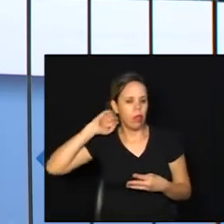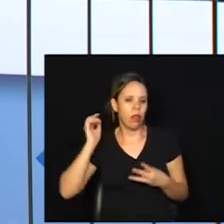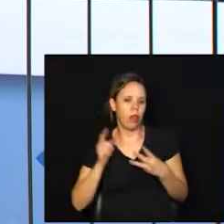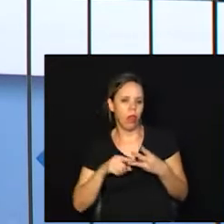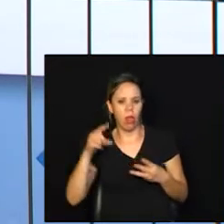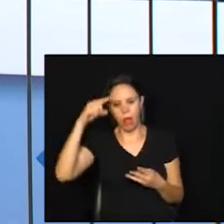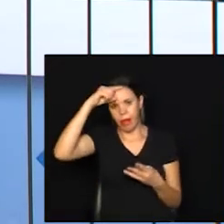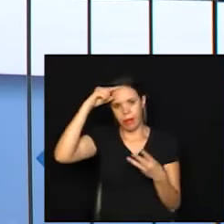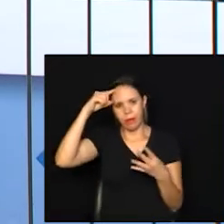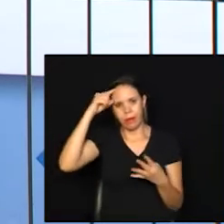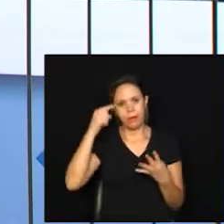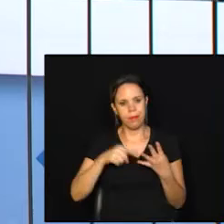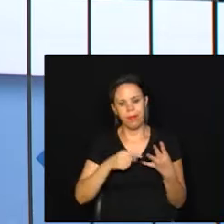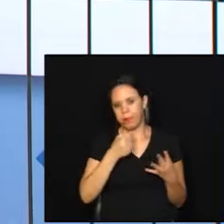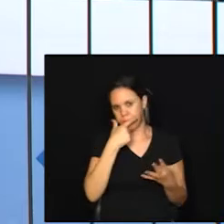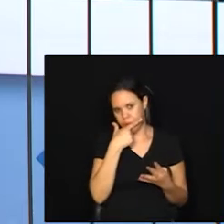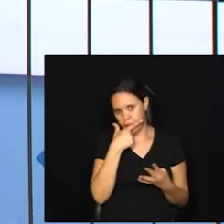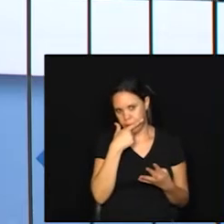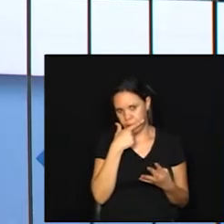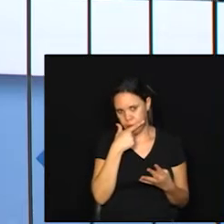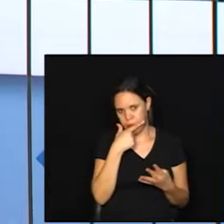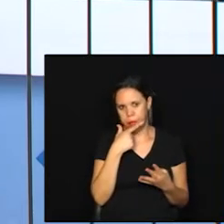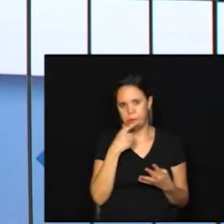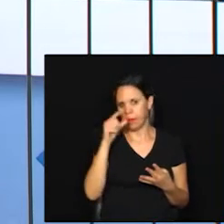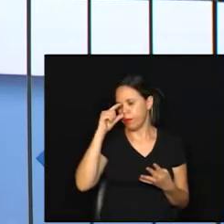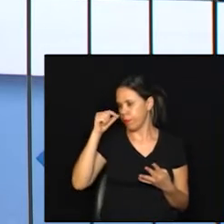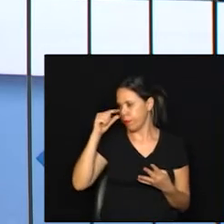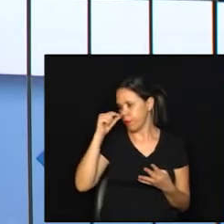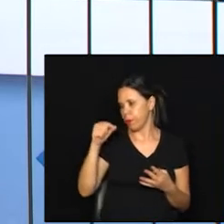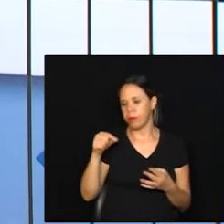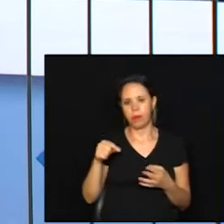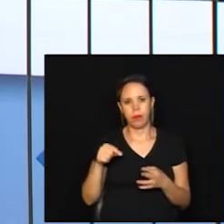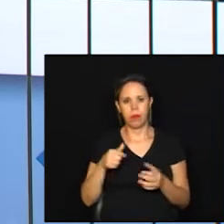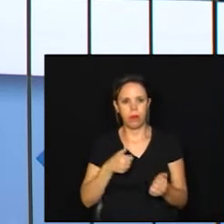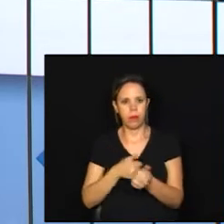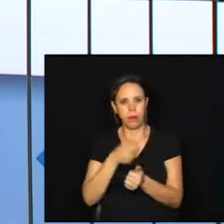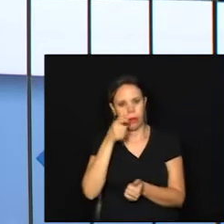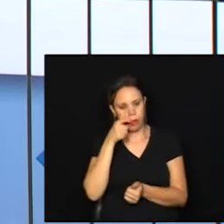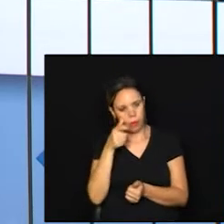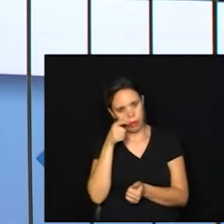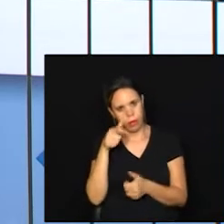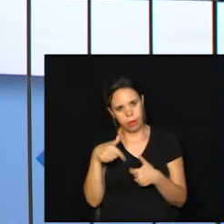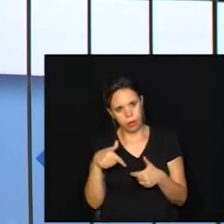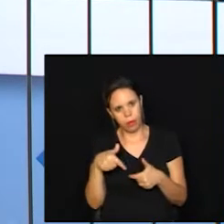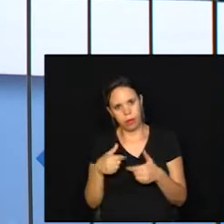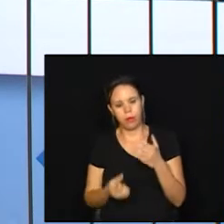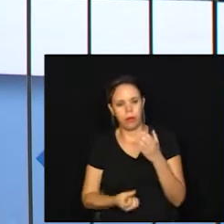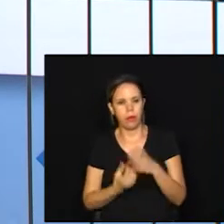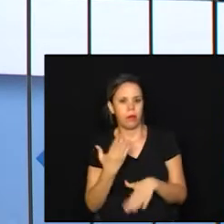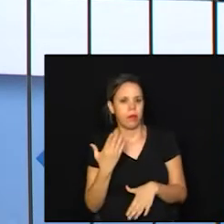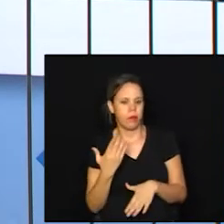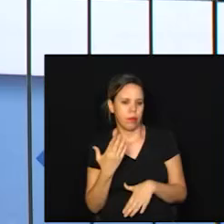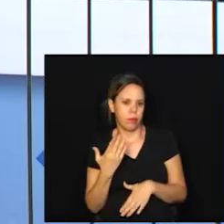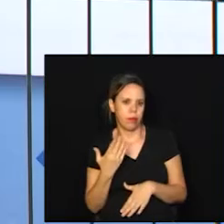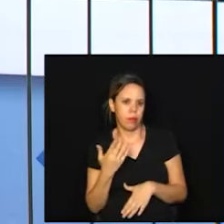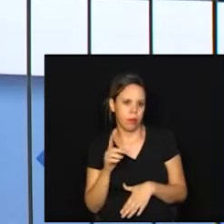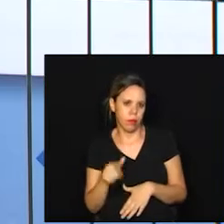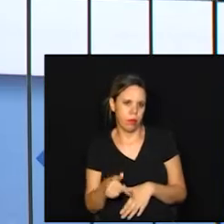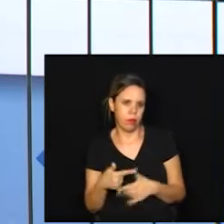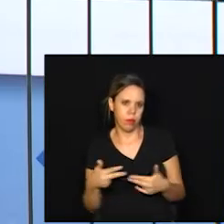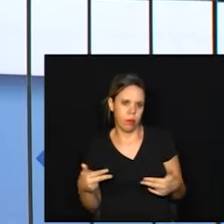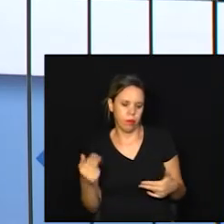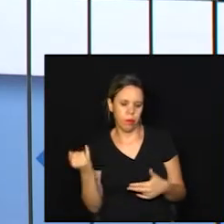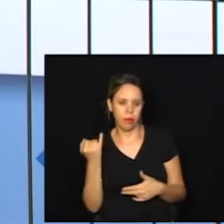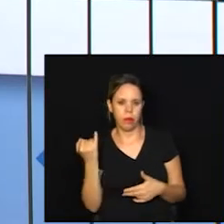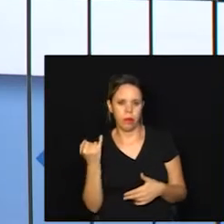Otto Alejandro, Marrom Cunha e Arnaldo Salvetti para acompanhar essa criação dessa demanda